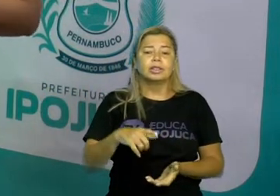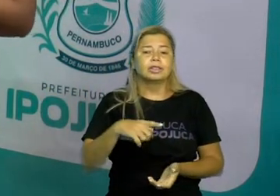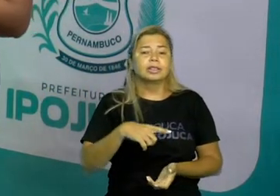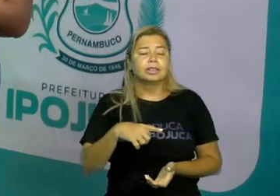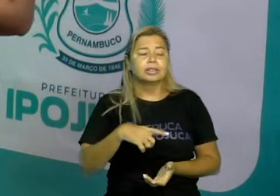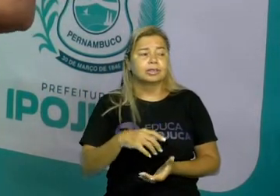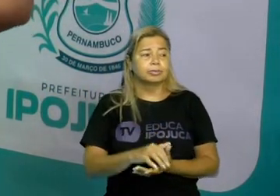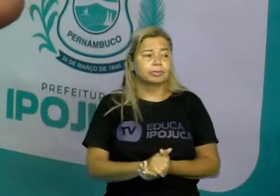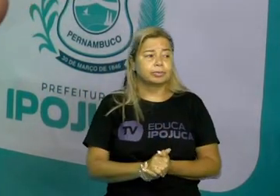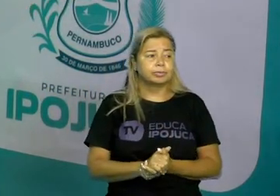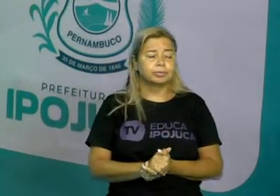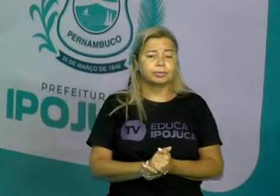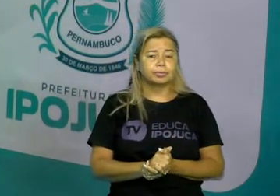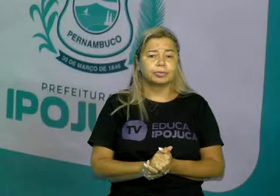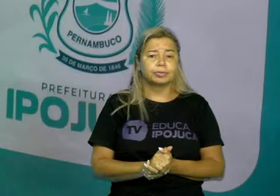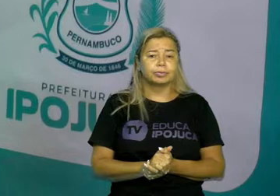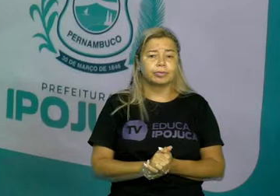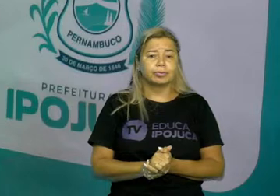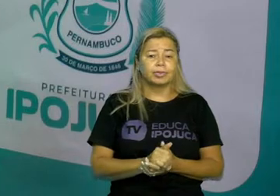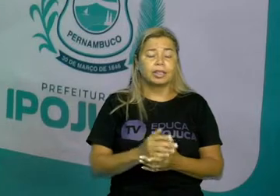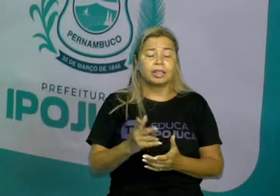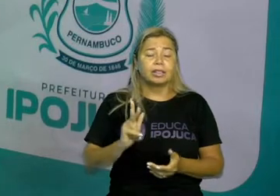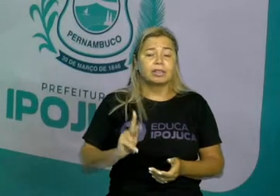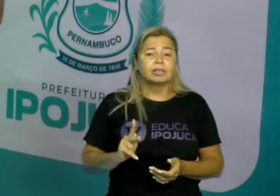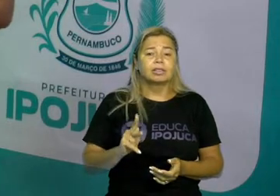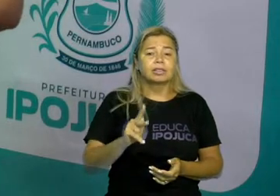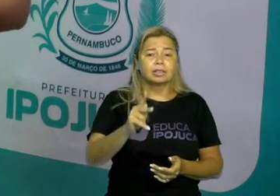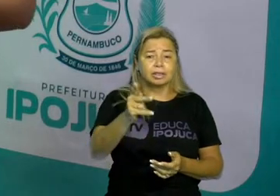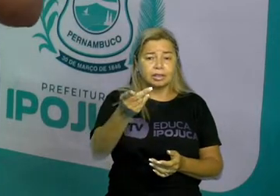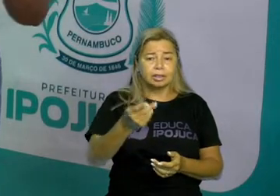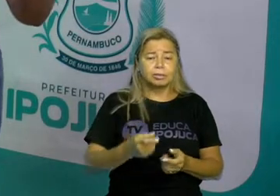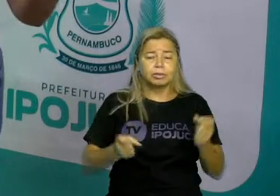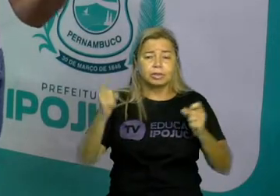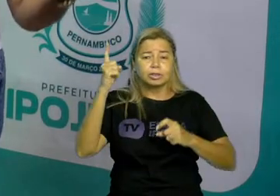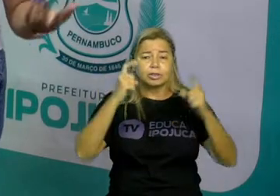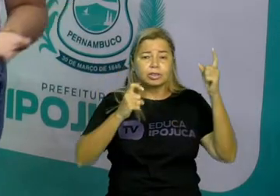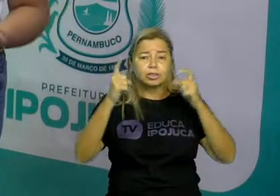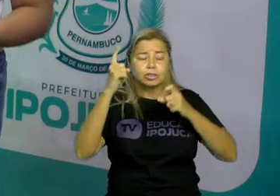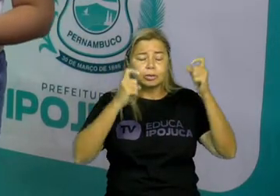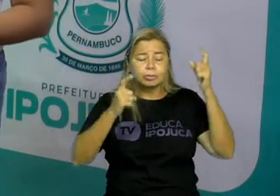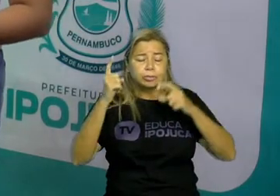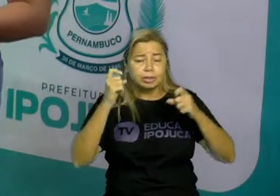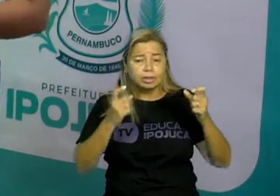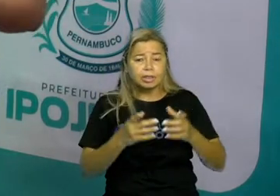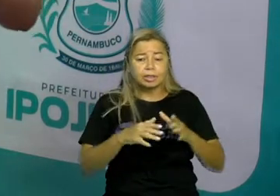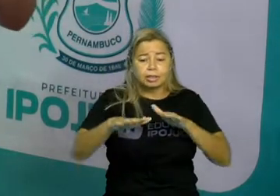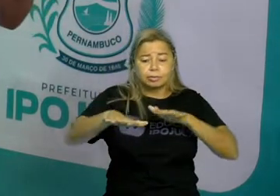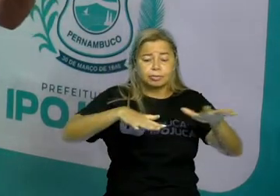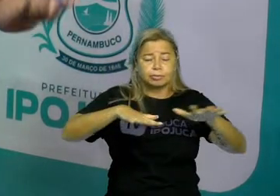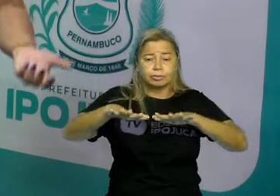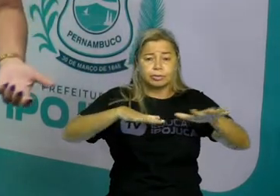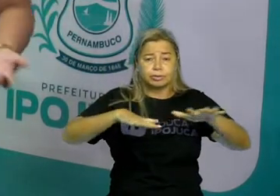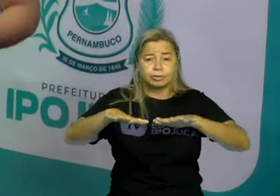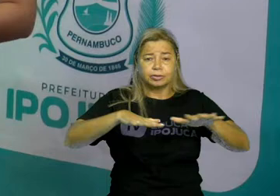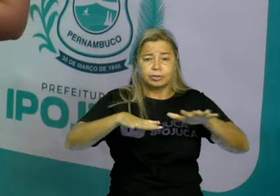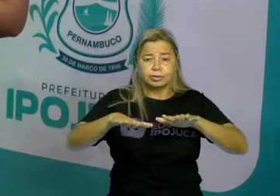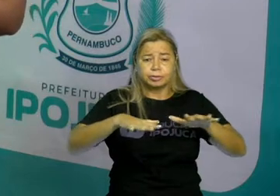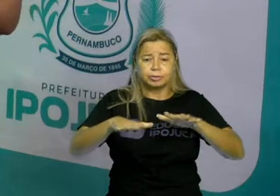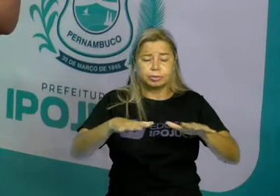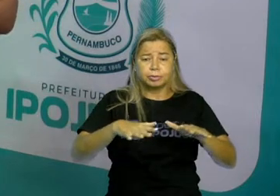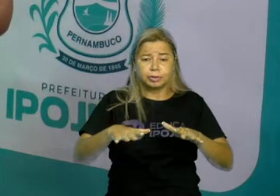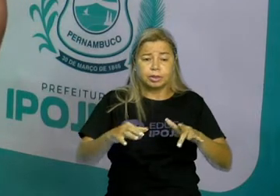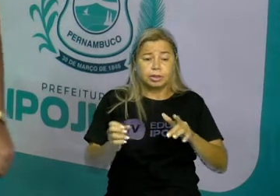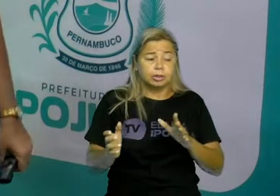ver aqui, ó. Quase sempre expressa também dinamismo, movimento,